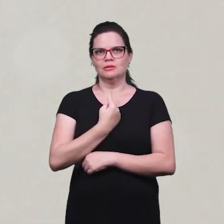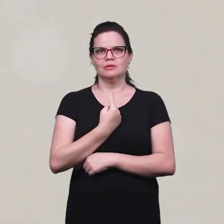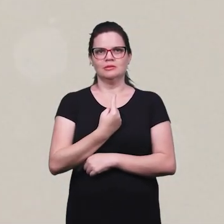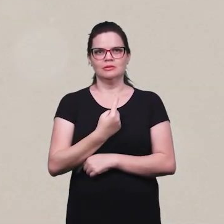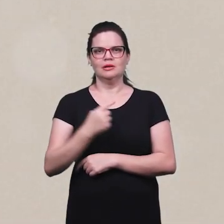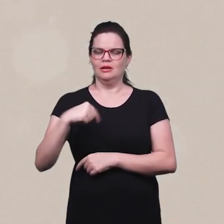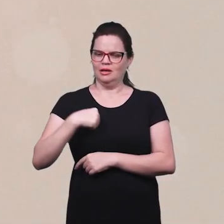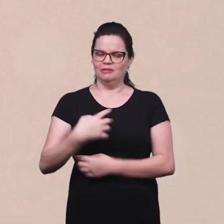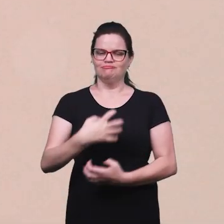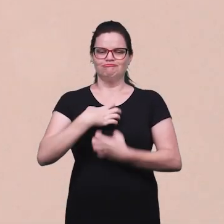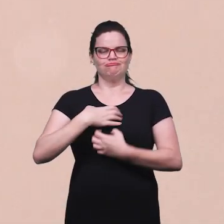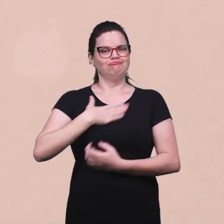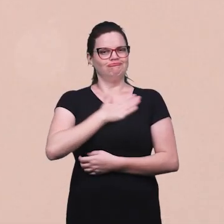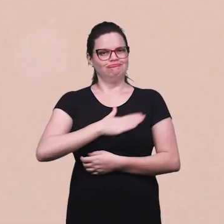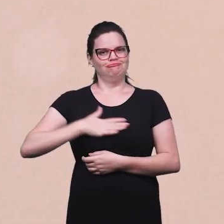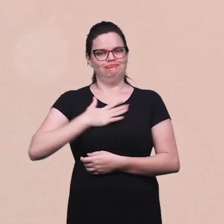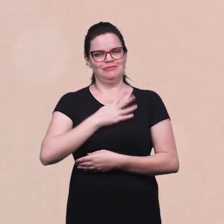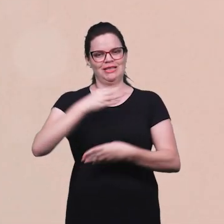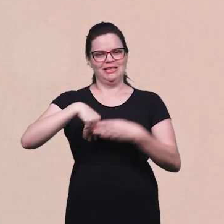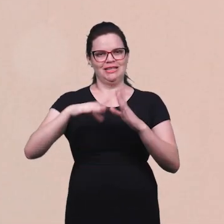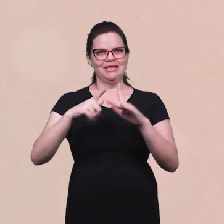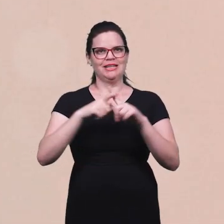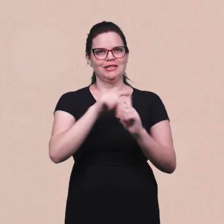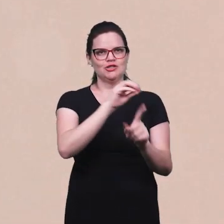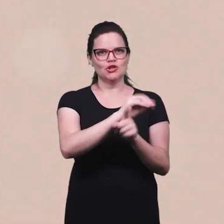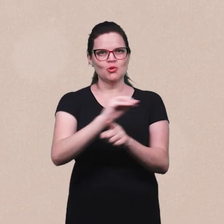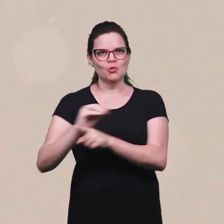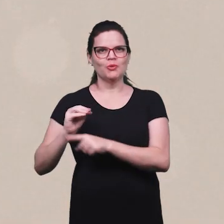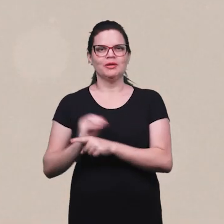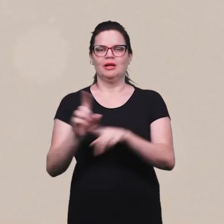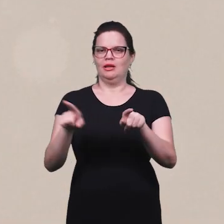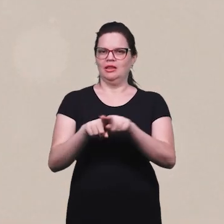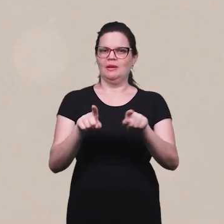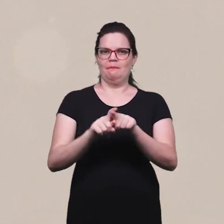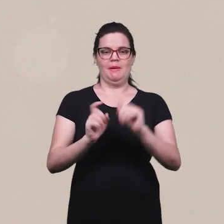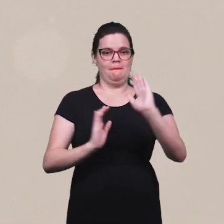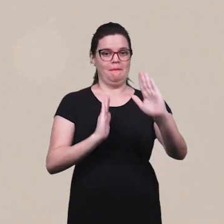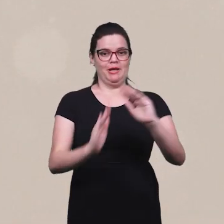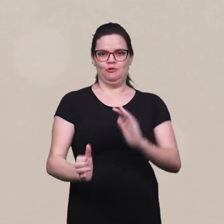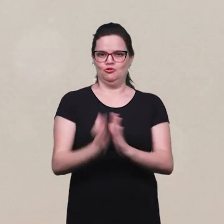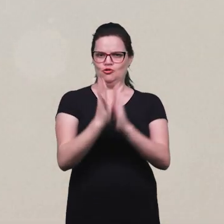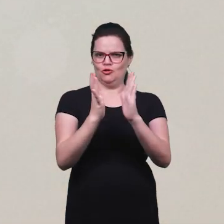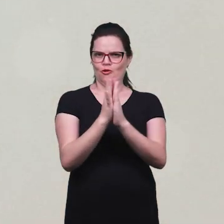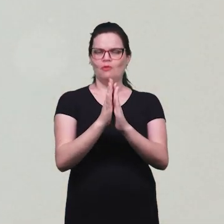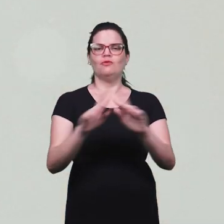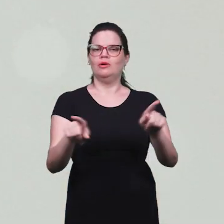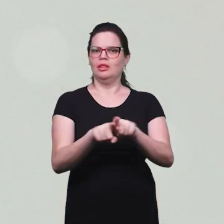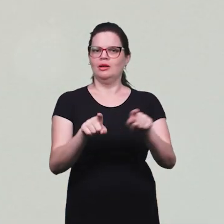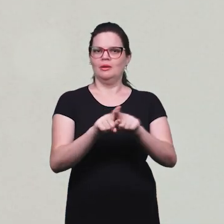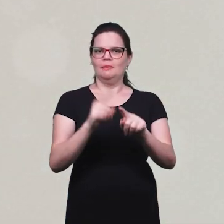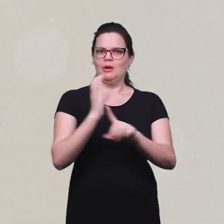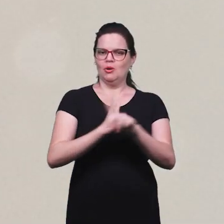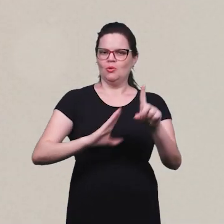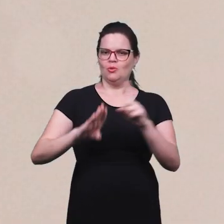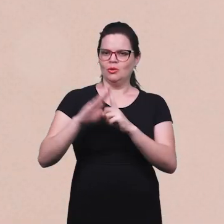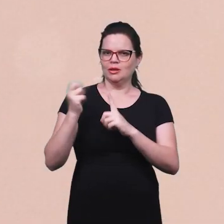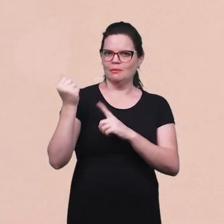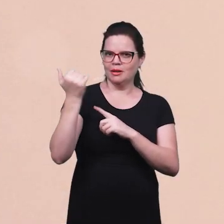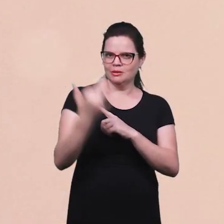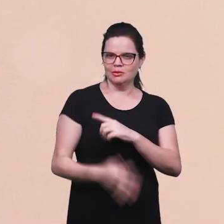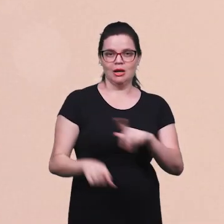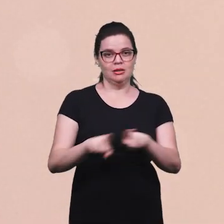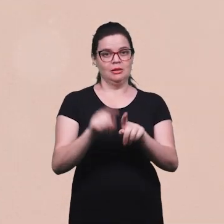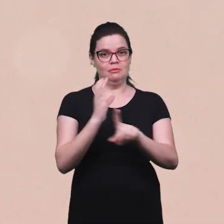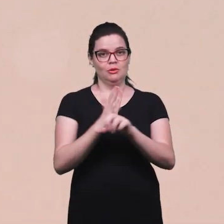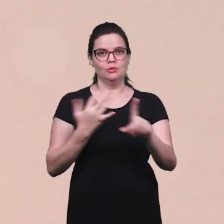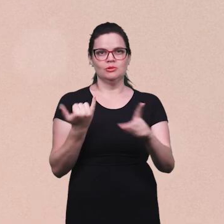aqui estou muito satisfeito na igreja, cuidando da igreja, administrando os louvores, madrugada, o profeta,